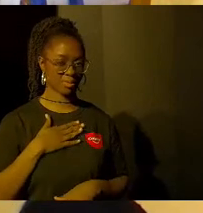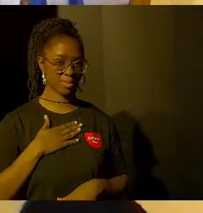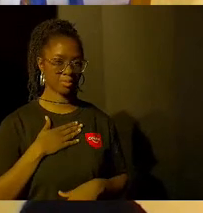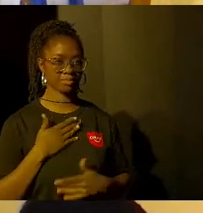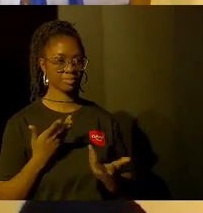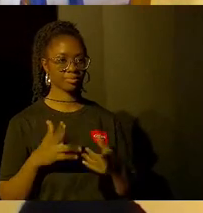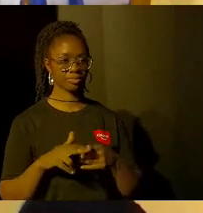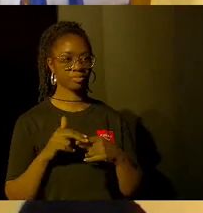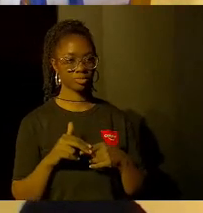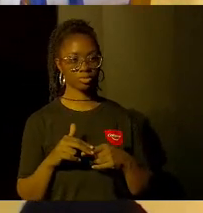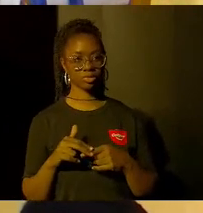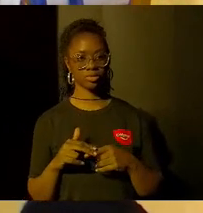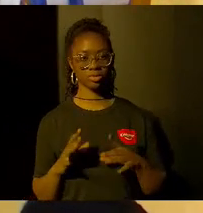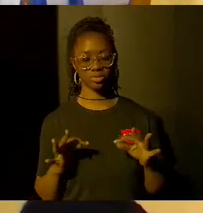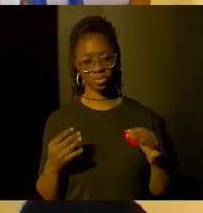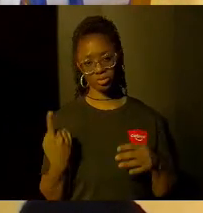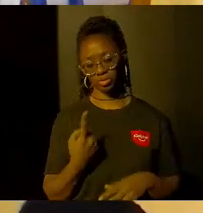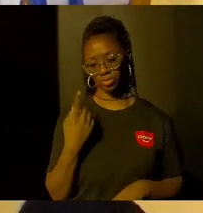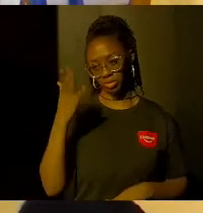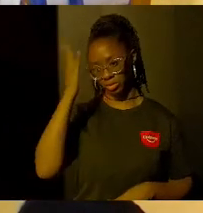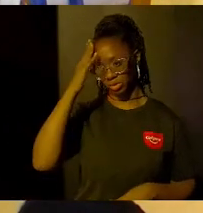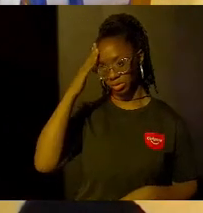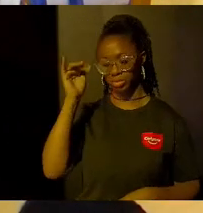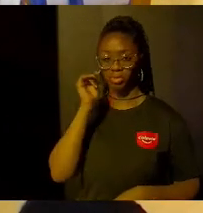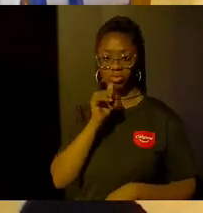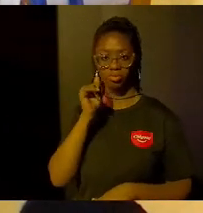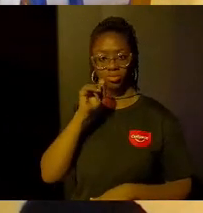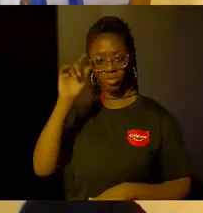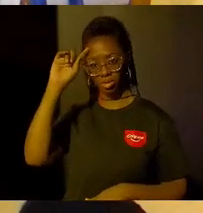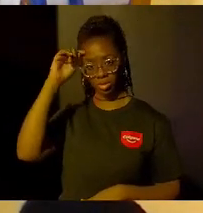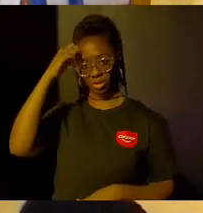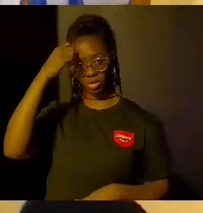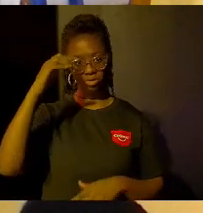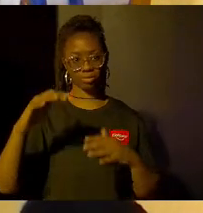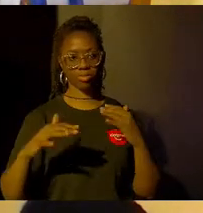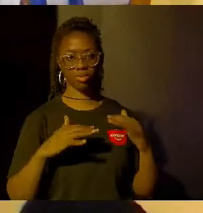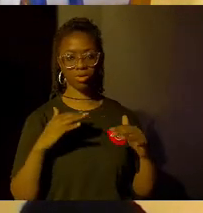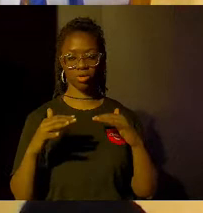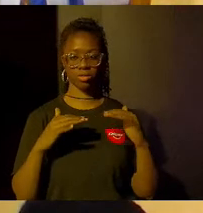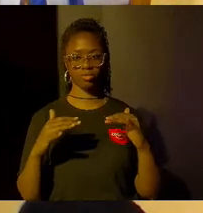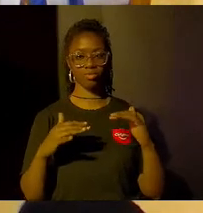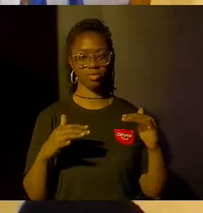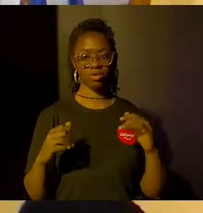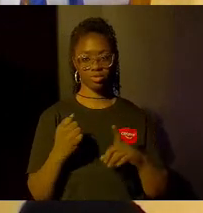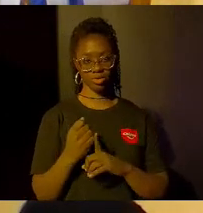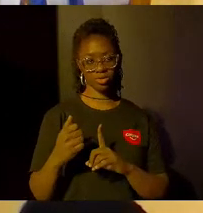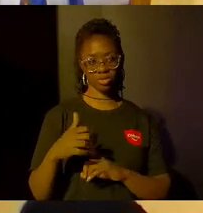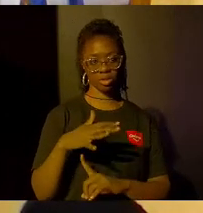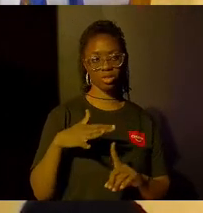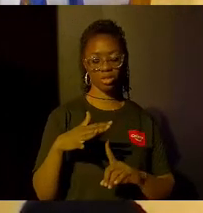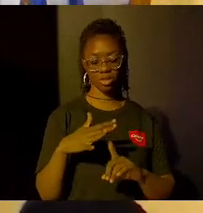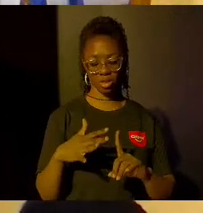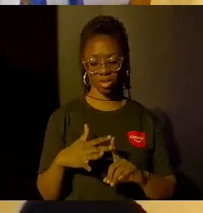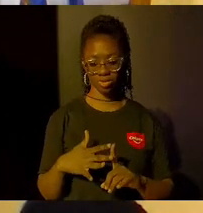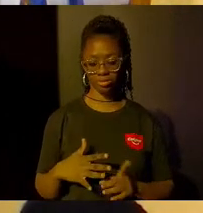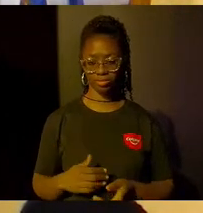além de tudo aquilo da gente saber que são as mulheres pretas quem movem e sustentam a sociedade